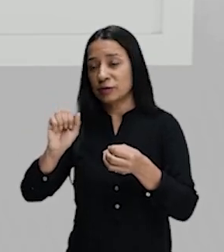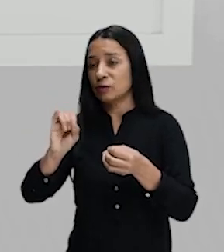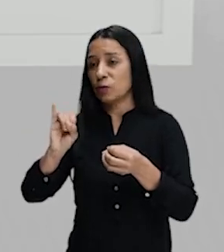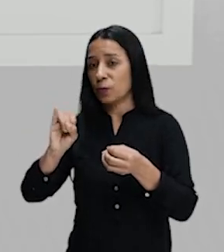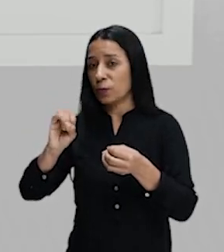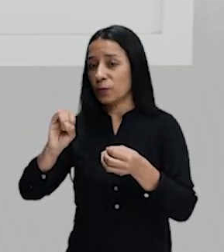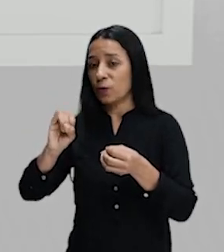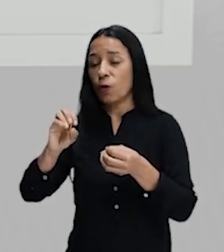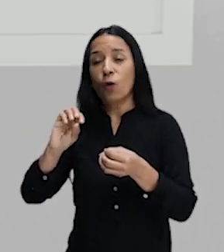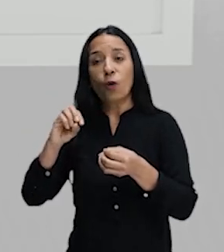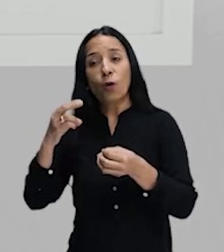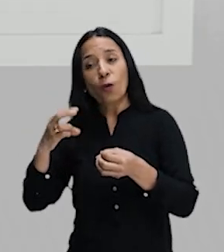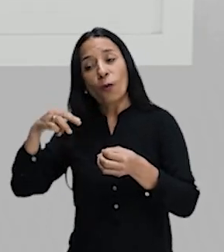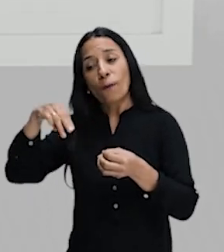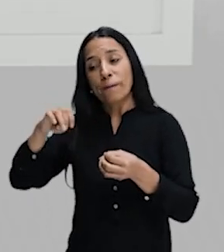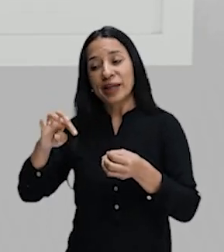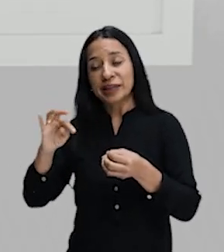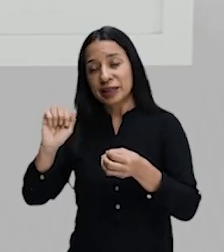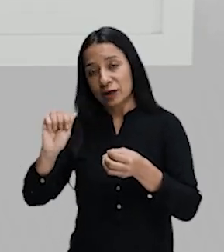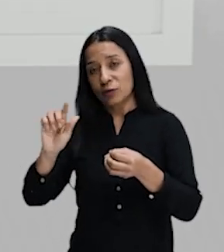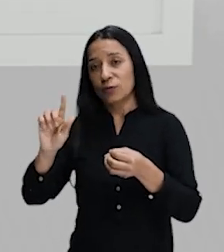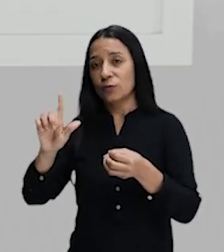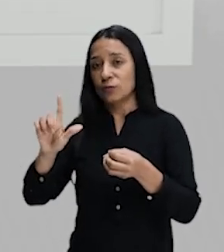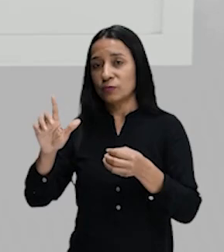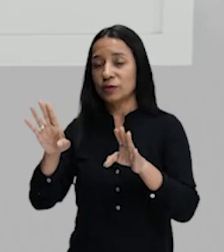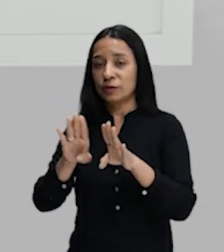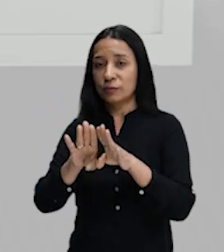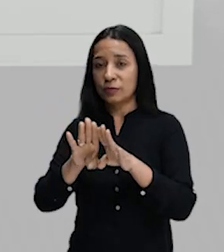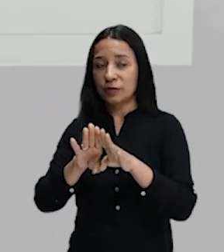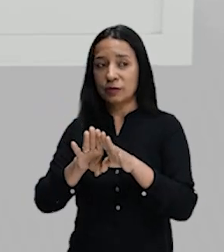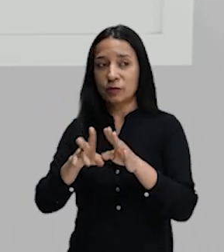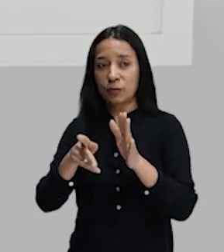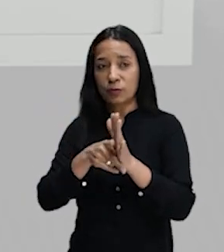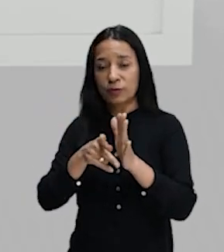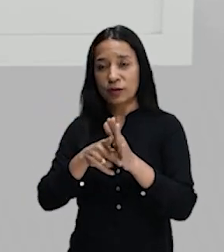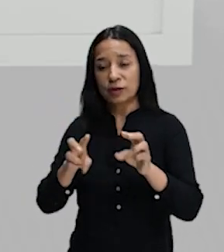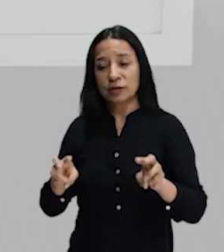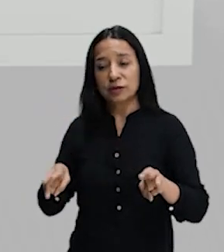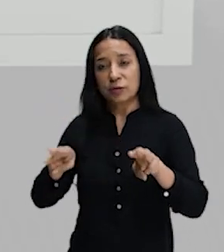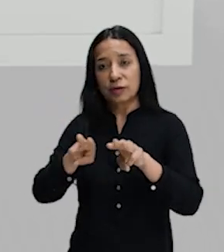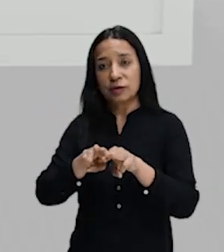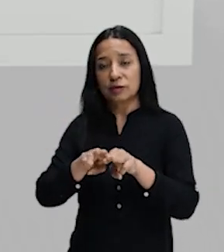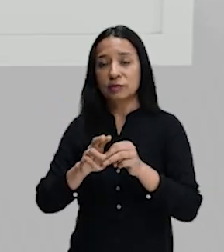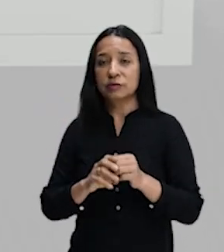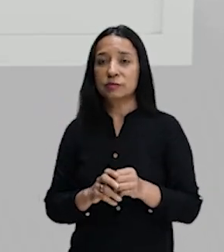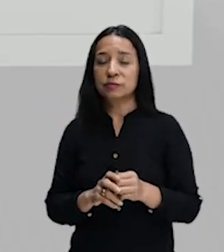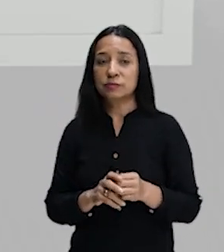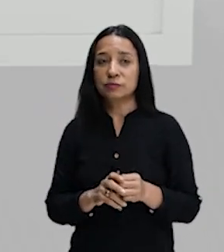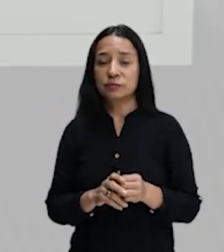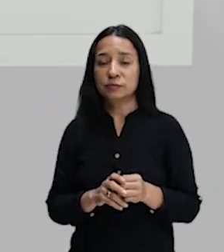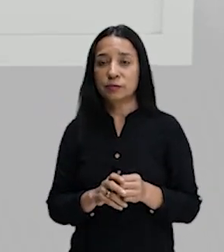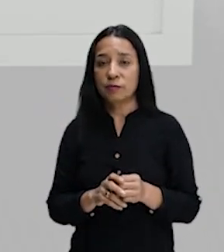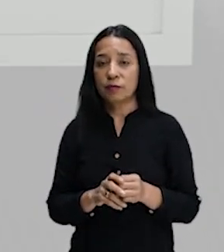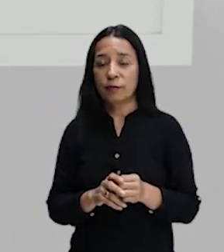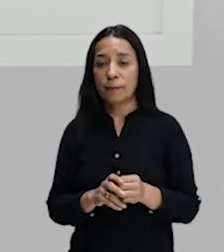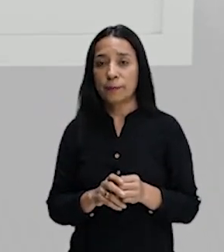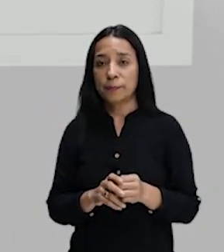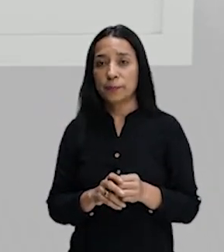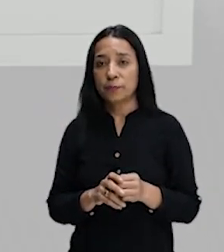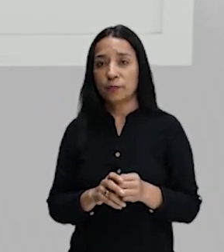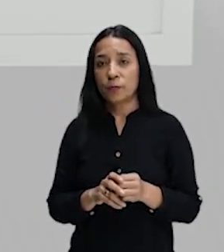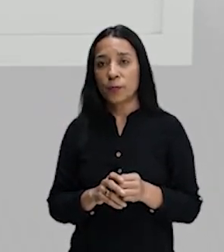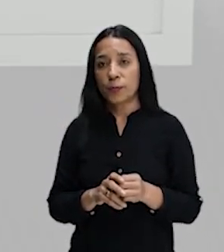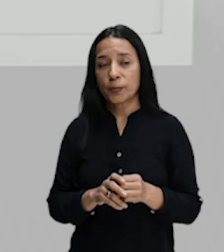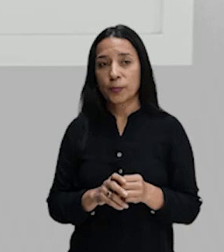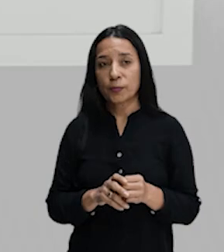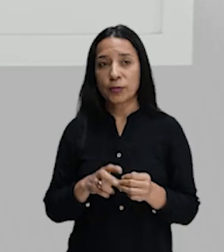metal. Né? Metal que tem propriedades magnéticas. Tá certo? Então, com metais ferromagnéticos. Né? Então, eles